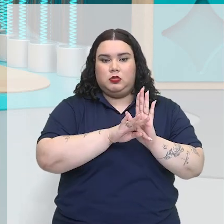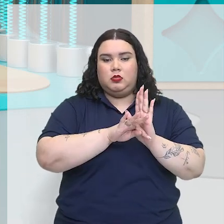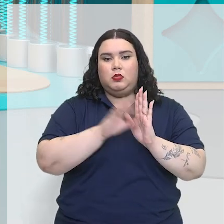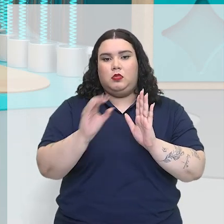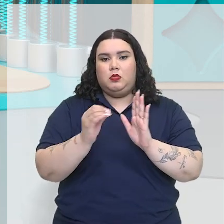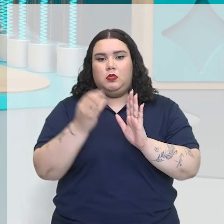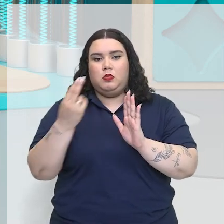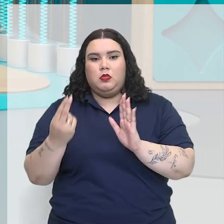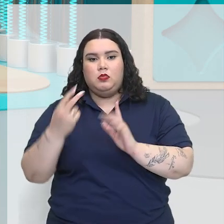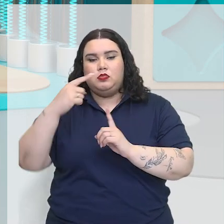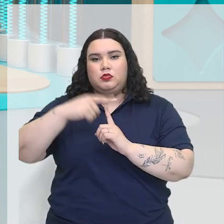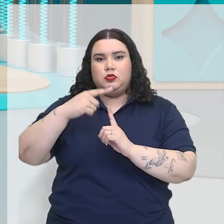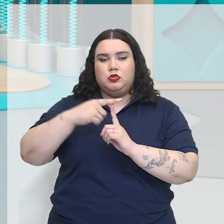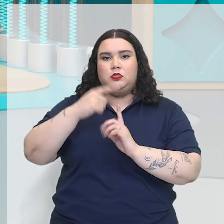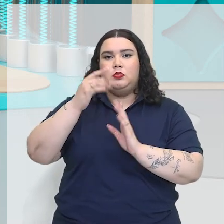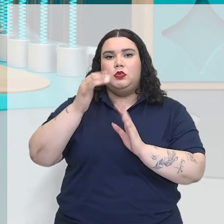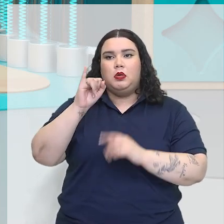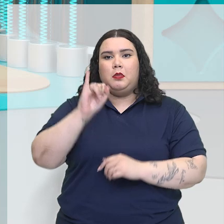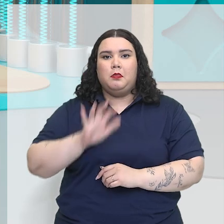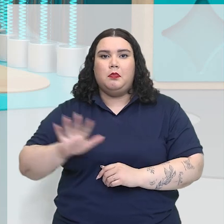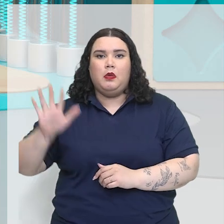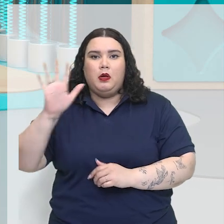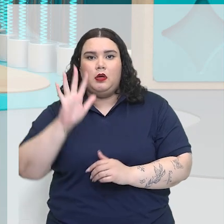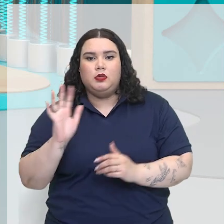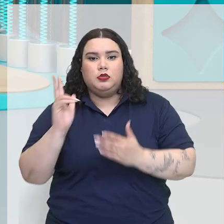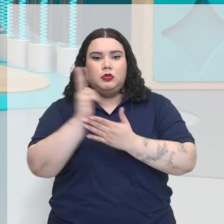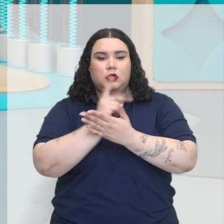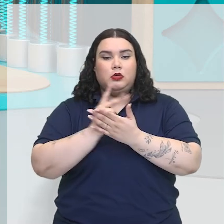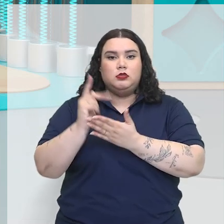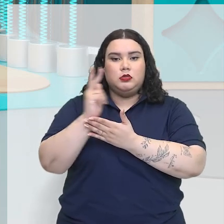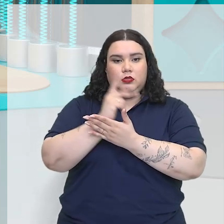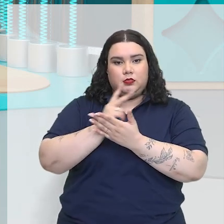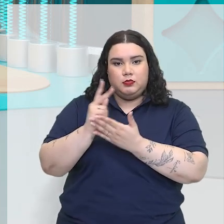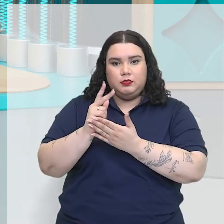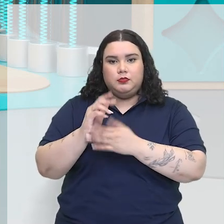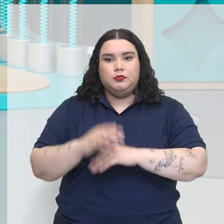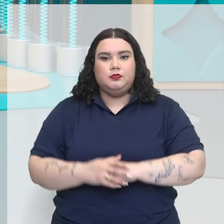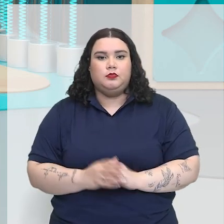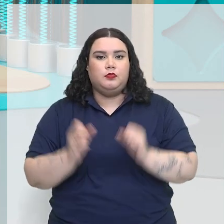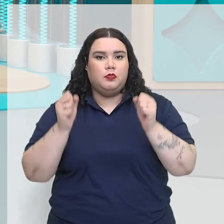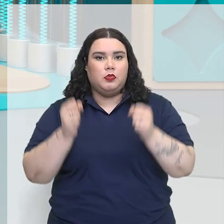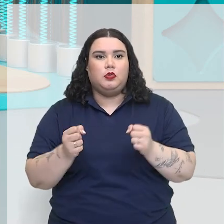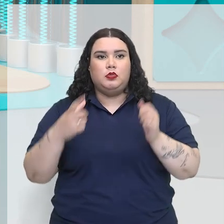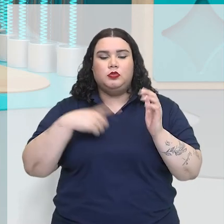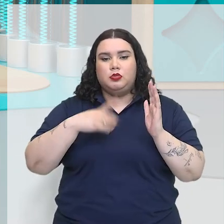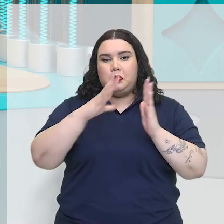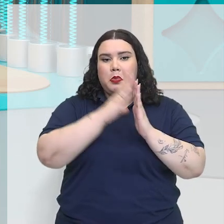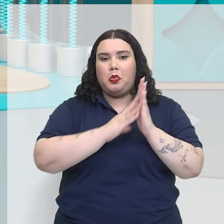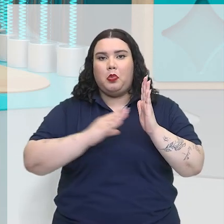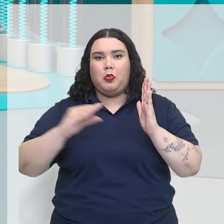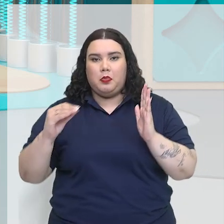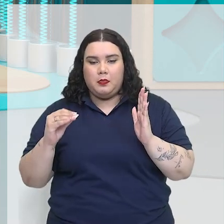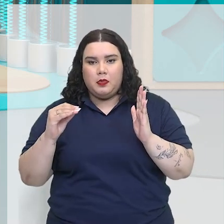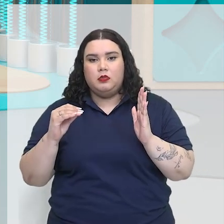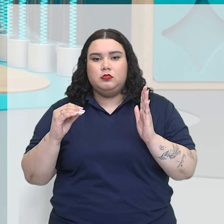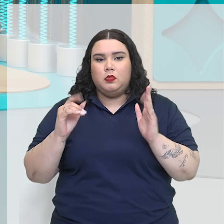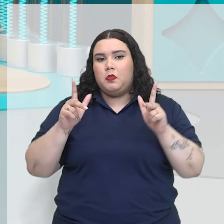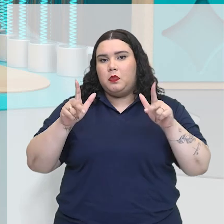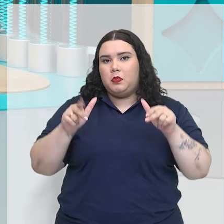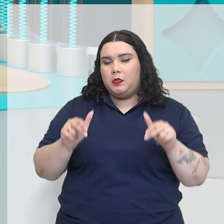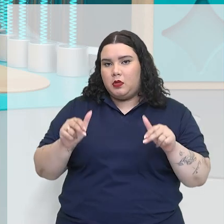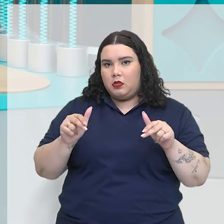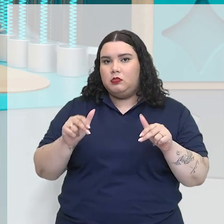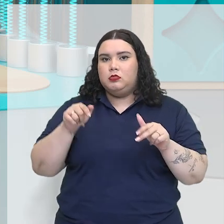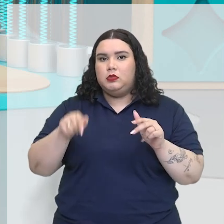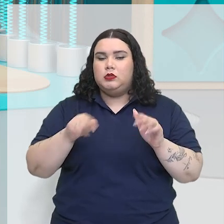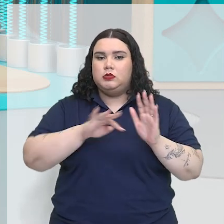forma de obras, de imagens, desenhos. E você pode fazer o quê? Uma releitura dessa